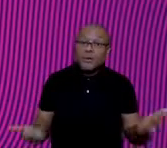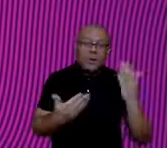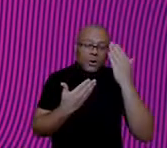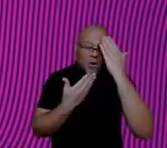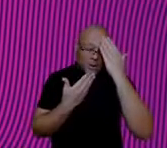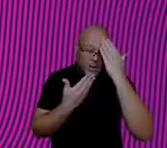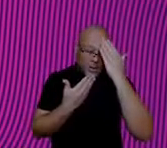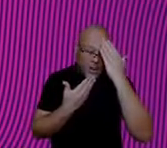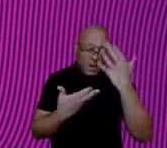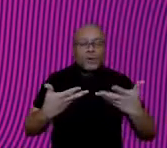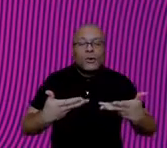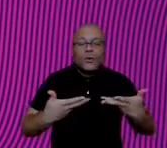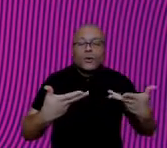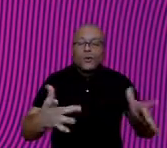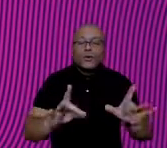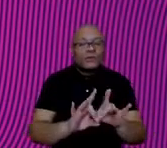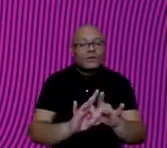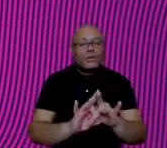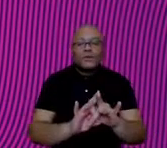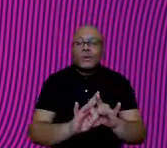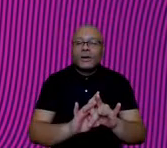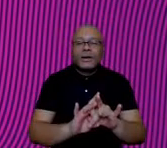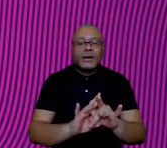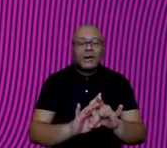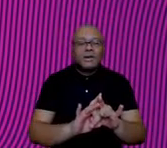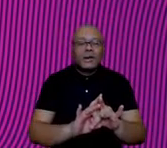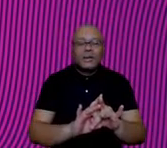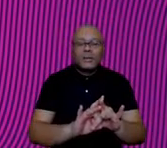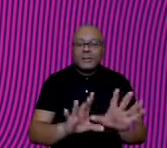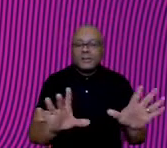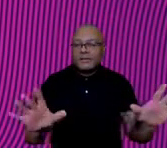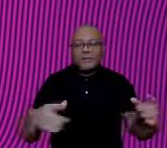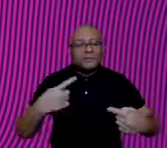fico à disposição para a discussão.